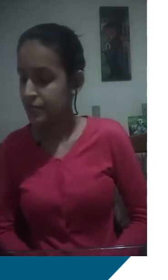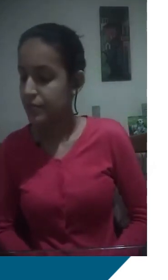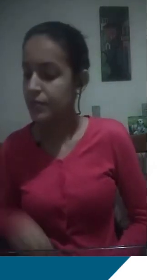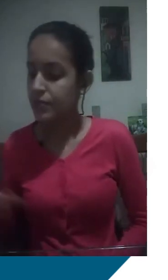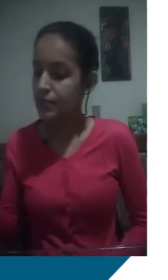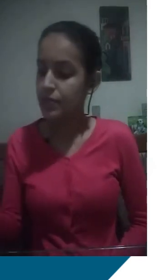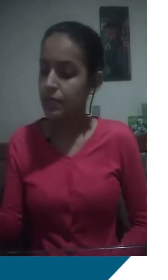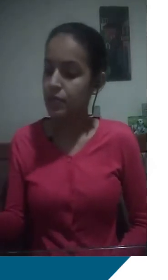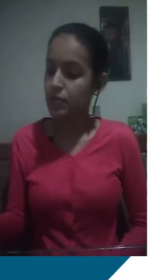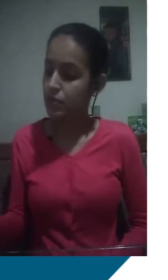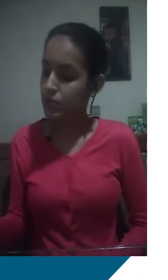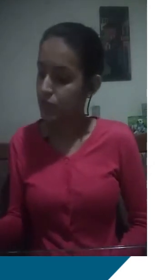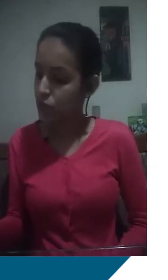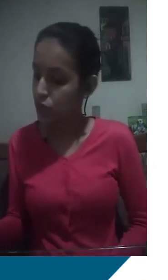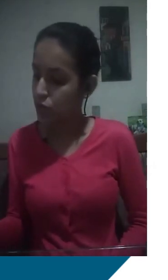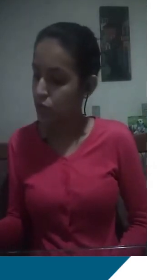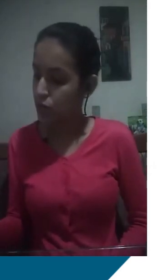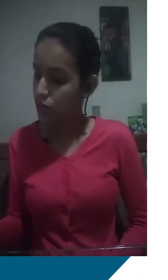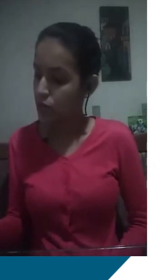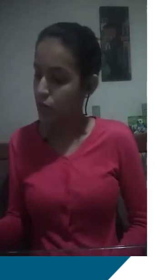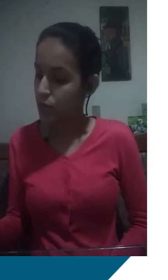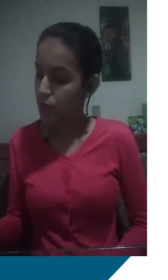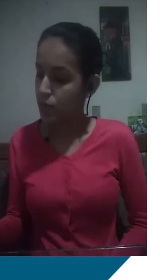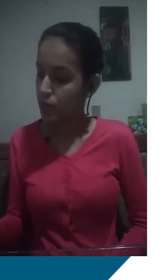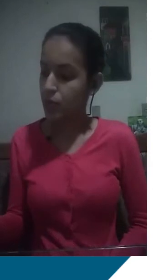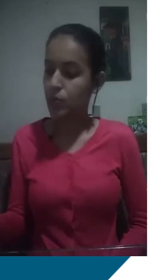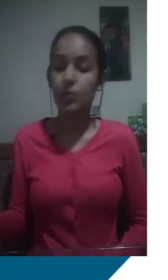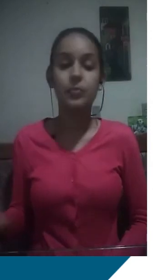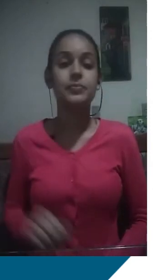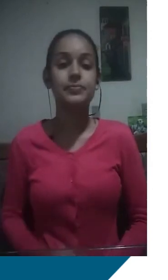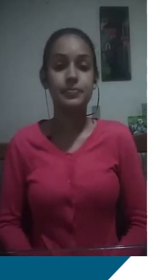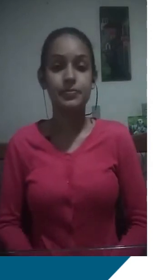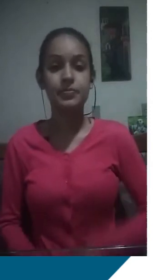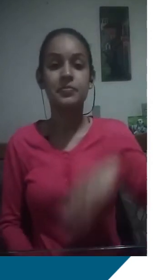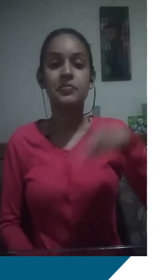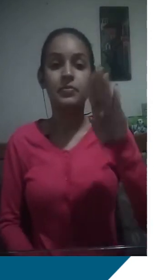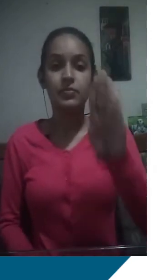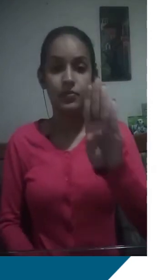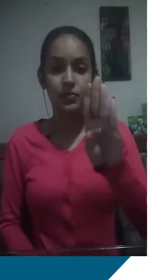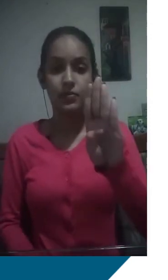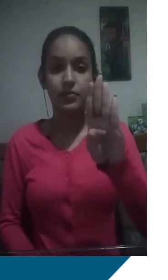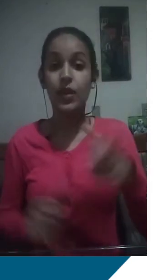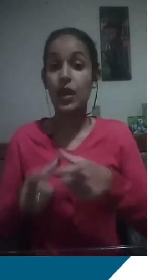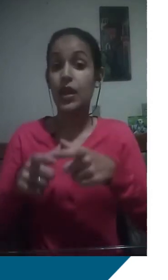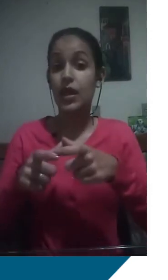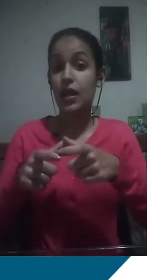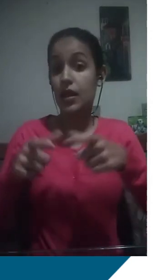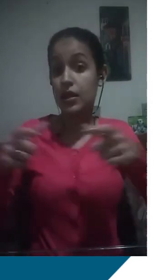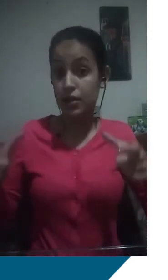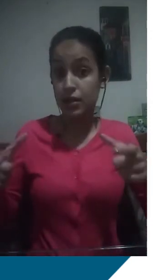o coeficiente de dilatação linear. Aqui, como a gente tem uma dilatação superficial, o beta é o coeficiente de